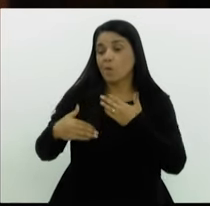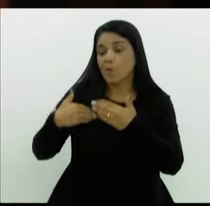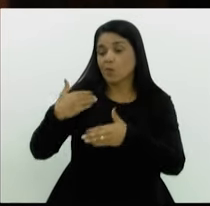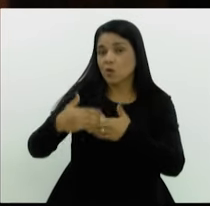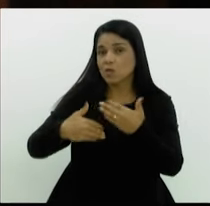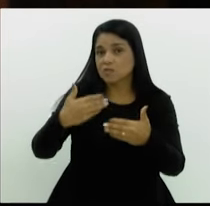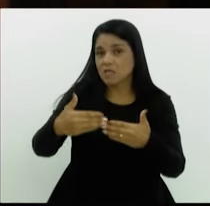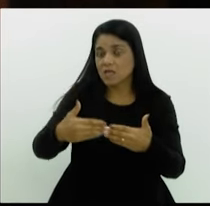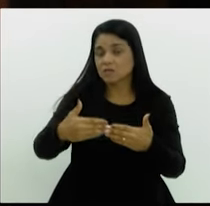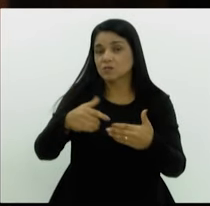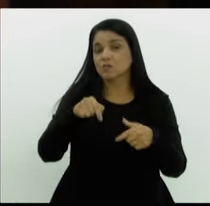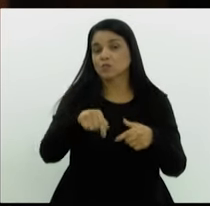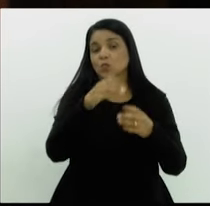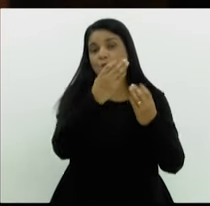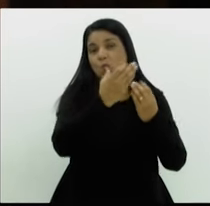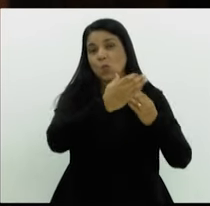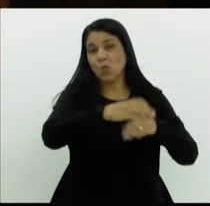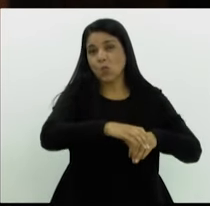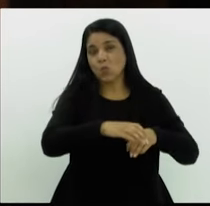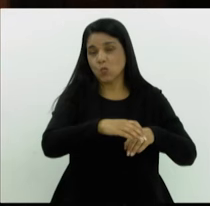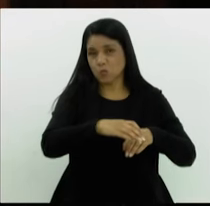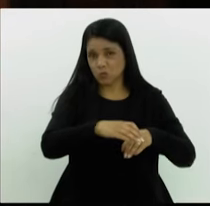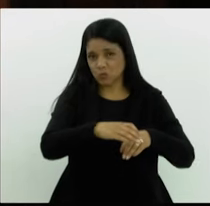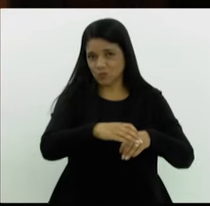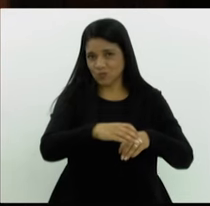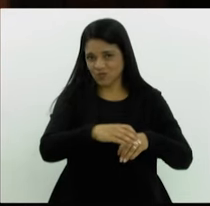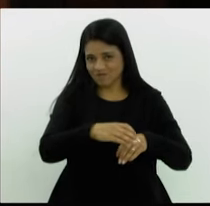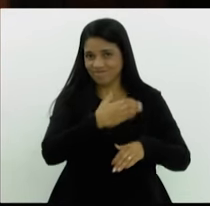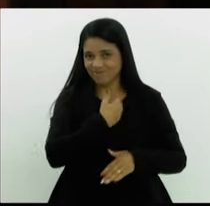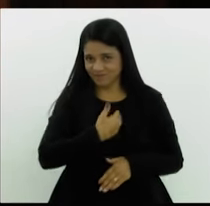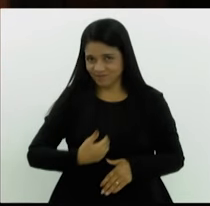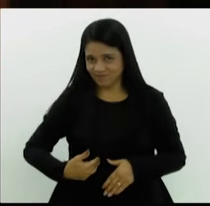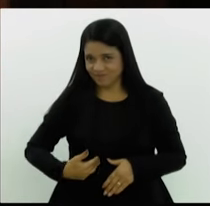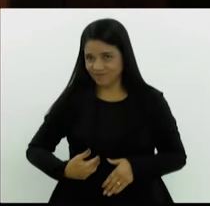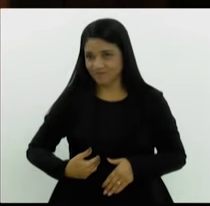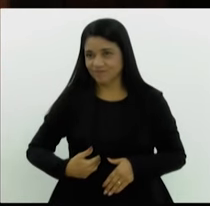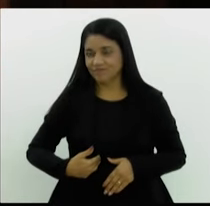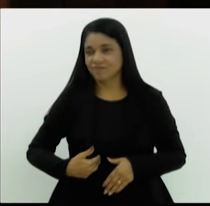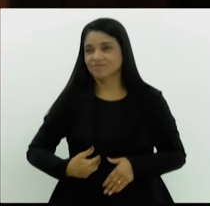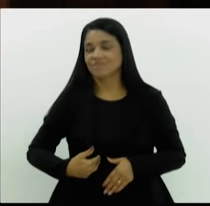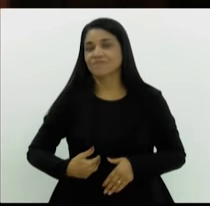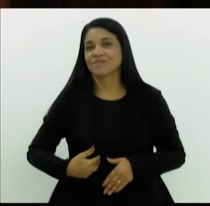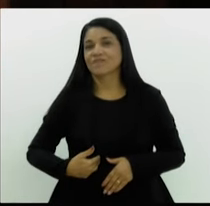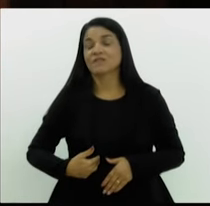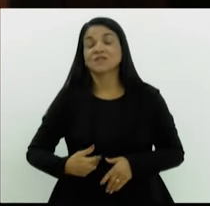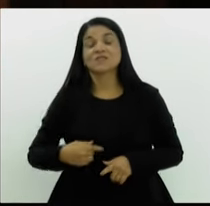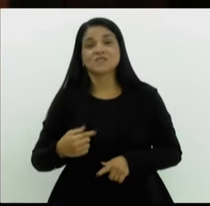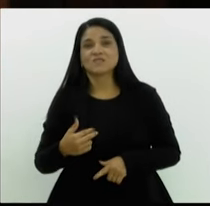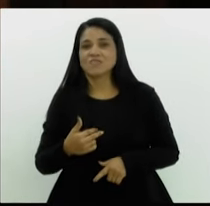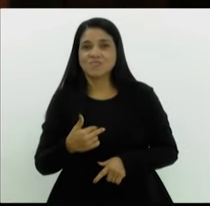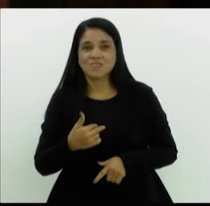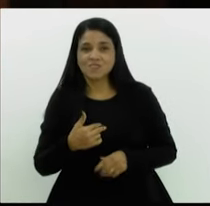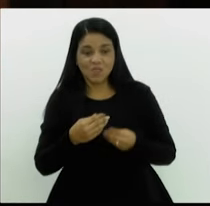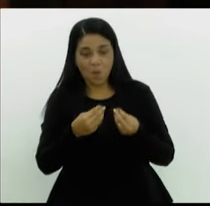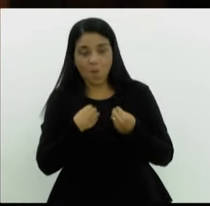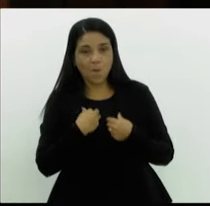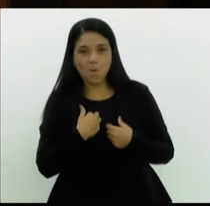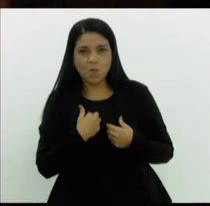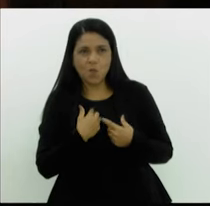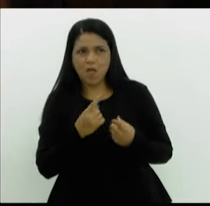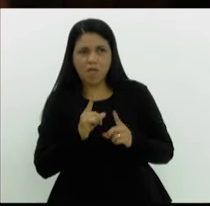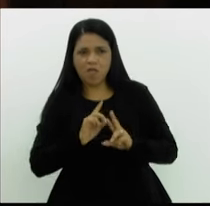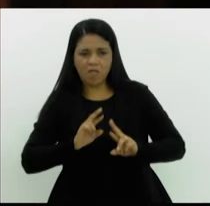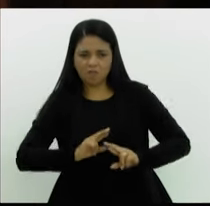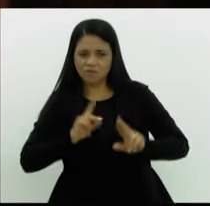a realização de concurso público. Portanto, não se trata de precarização